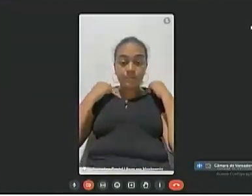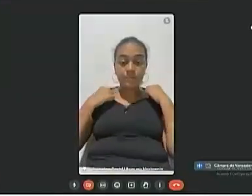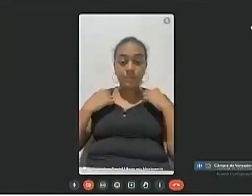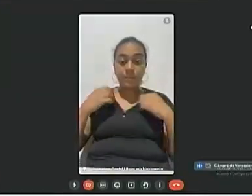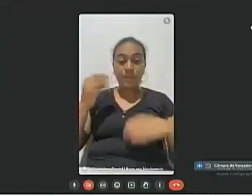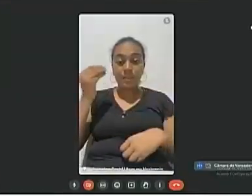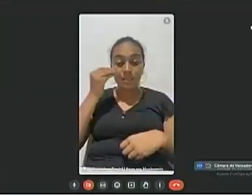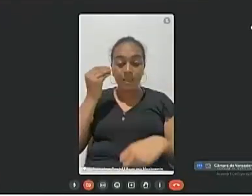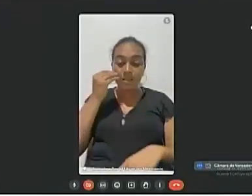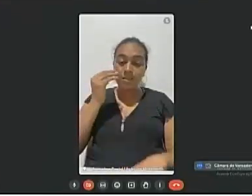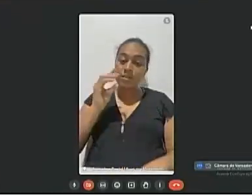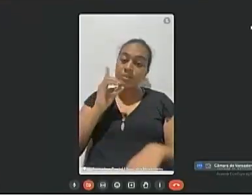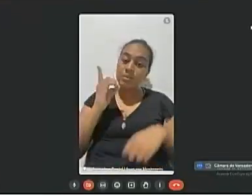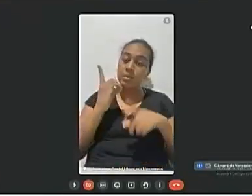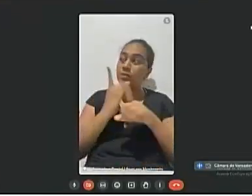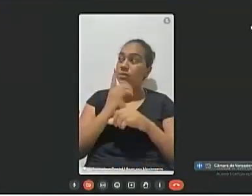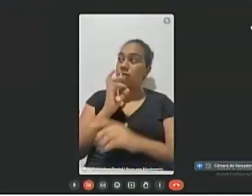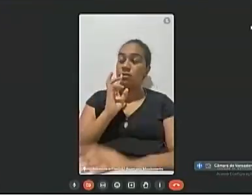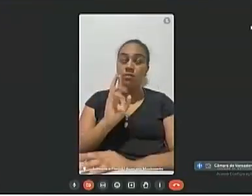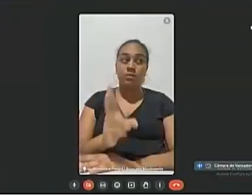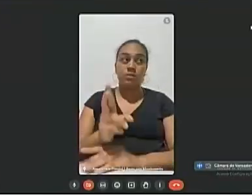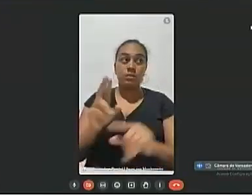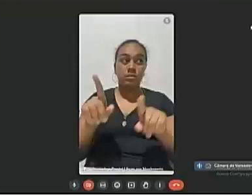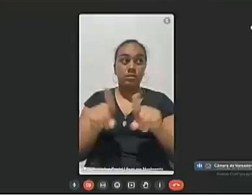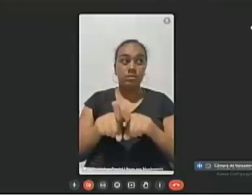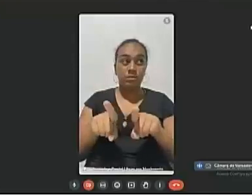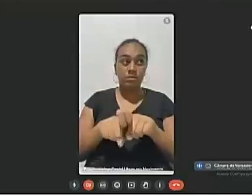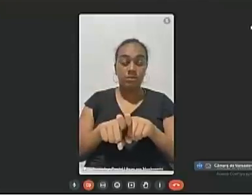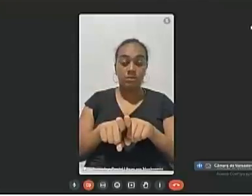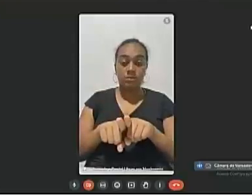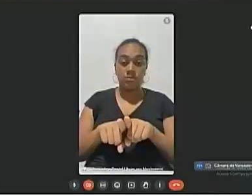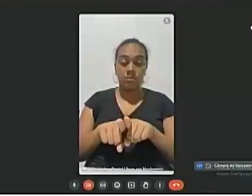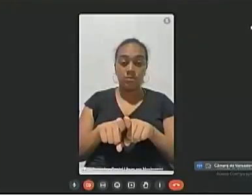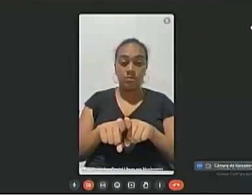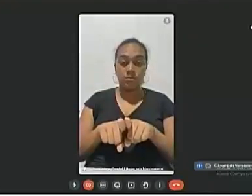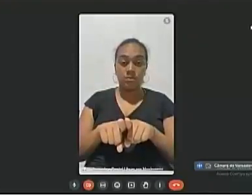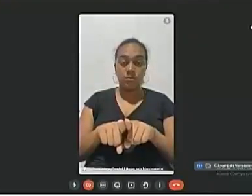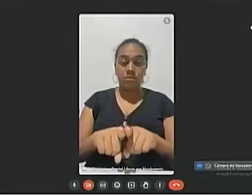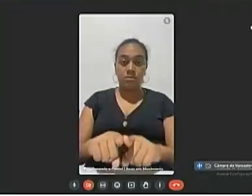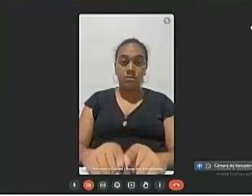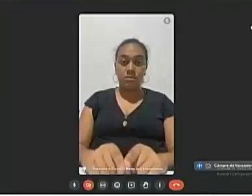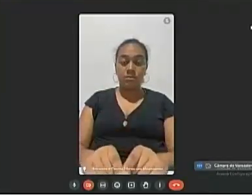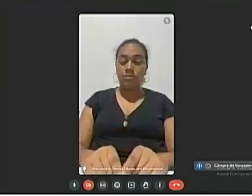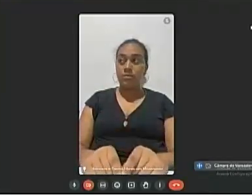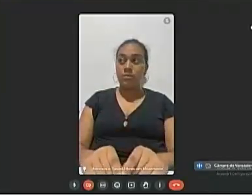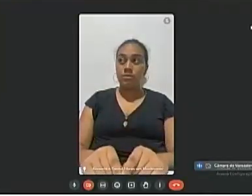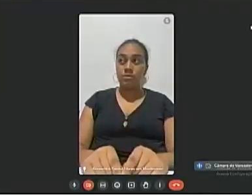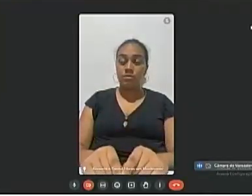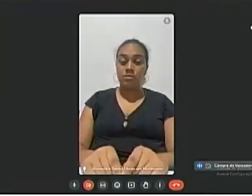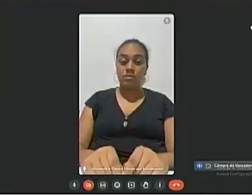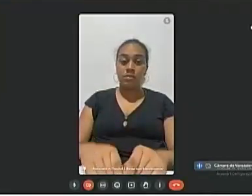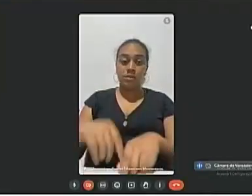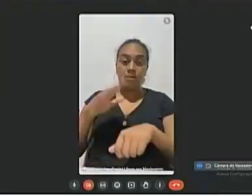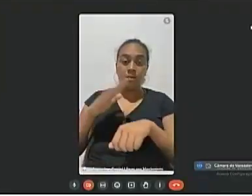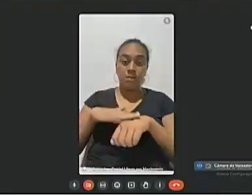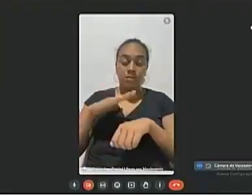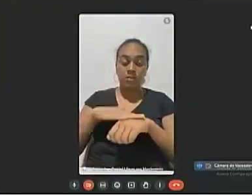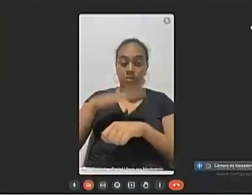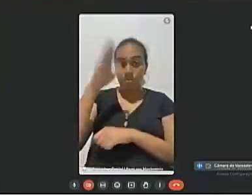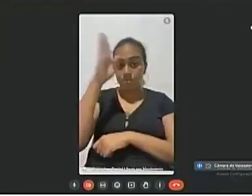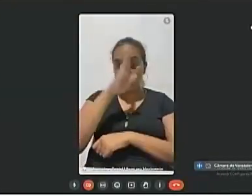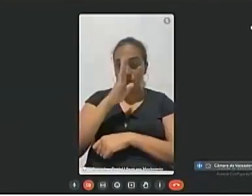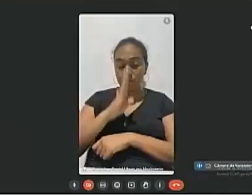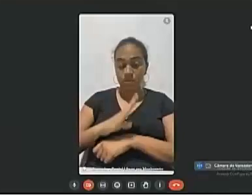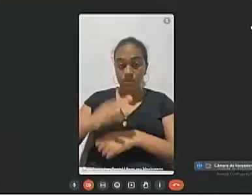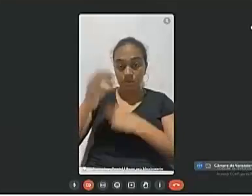uma solução para as enchentes, né? Então, vamos ver o resultado delas. Eu vou falar primeiro da curva Fazenda Brasil, vou explicar. Ó.